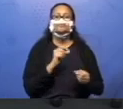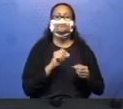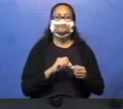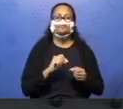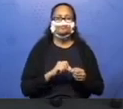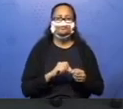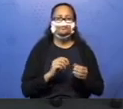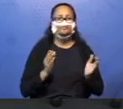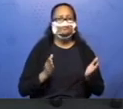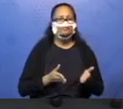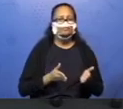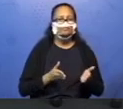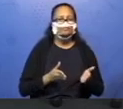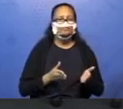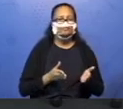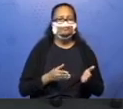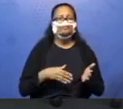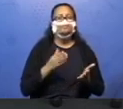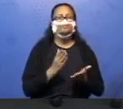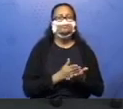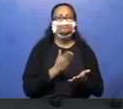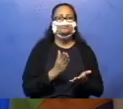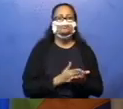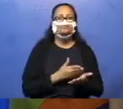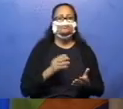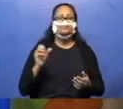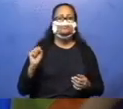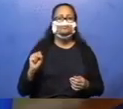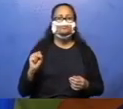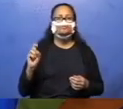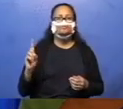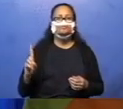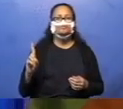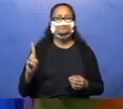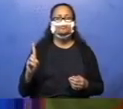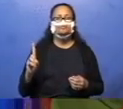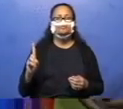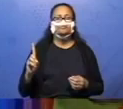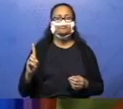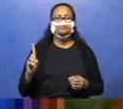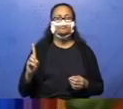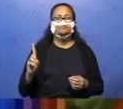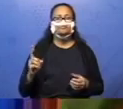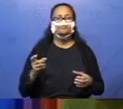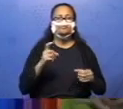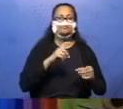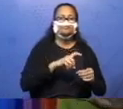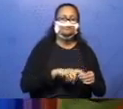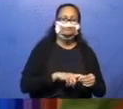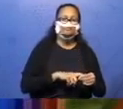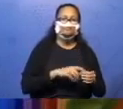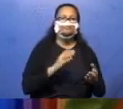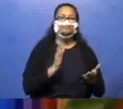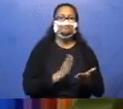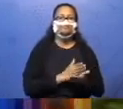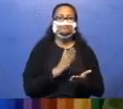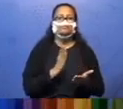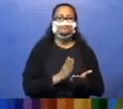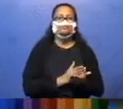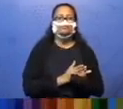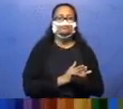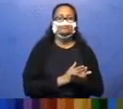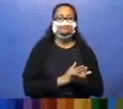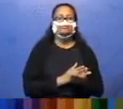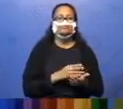fizemos. E agora nós vamos voltar lá para a página 81. Então, volta às páginas da